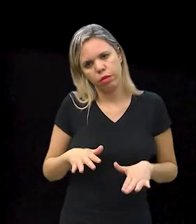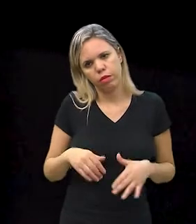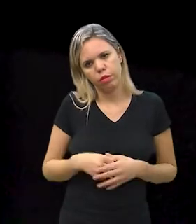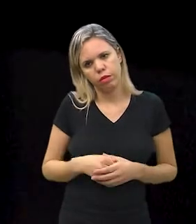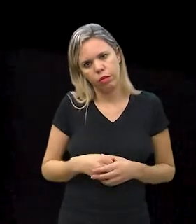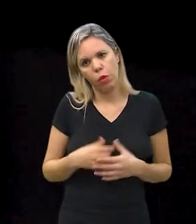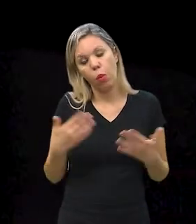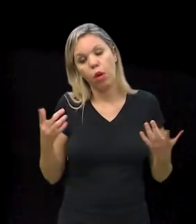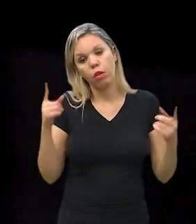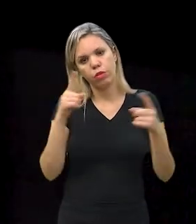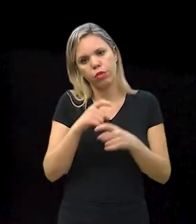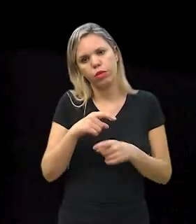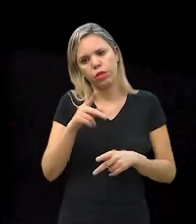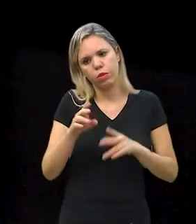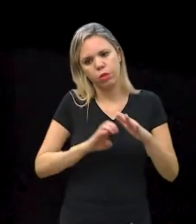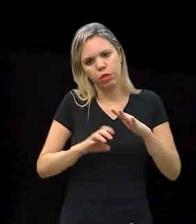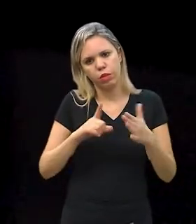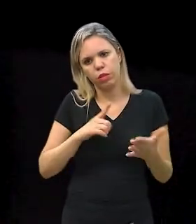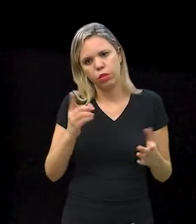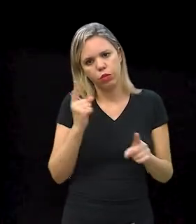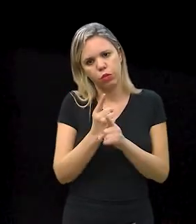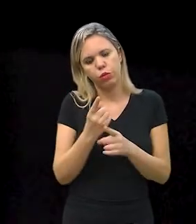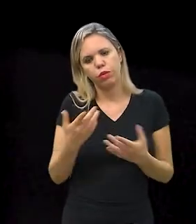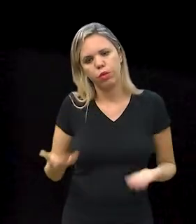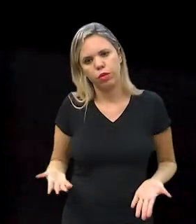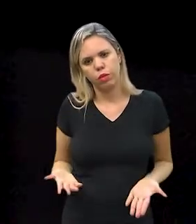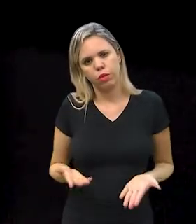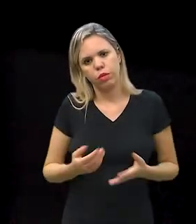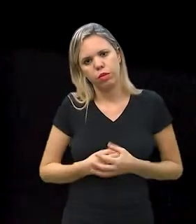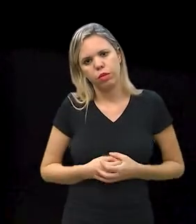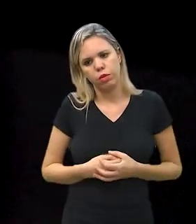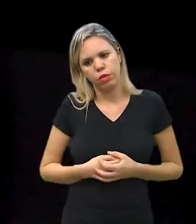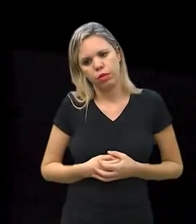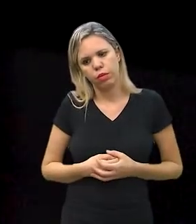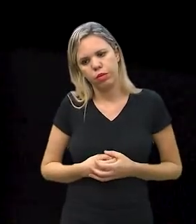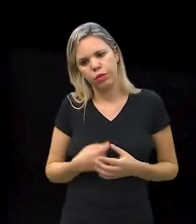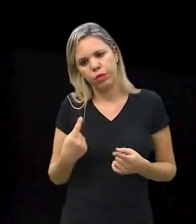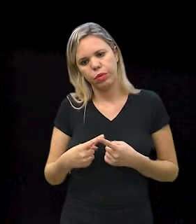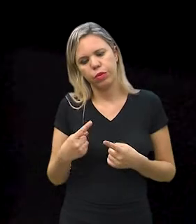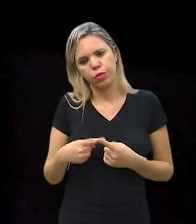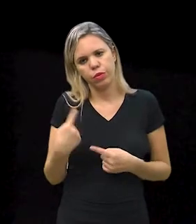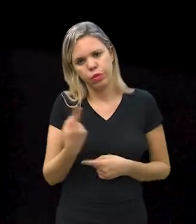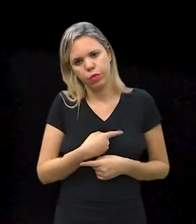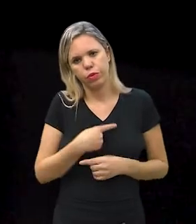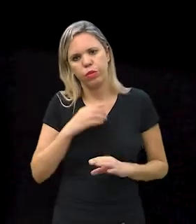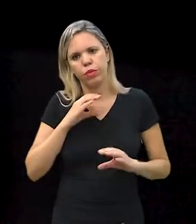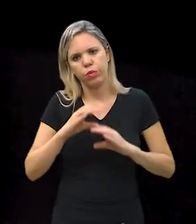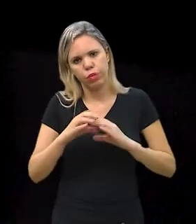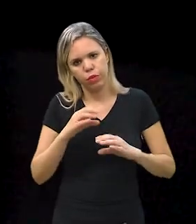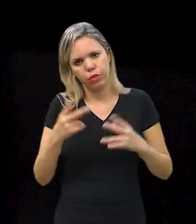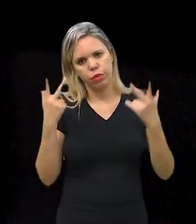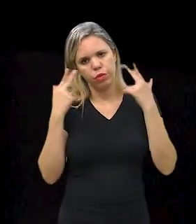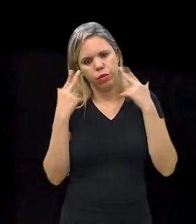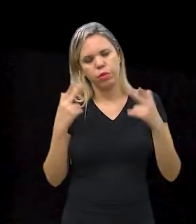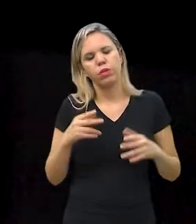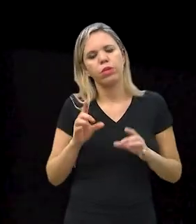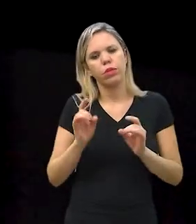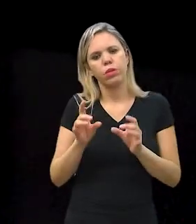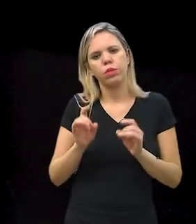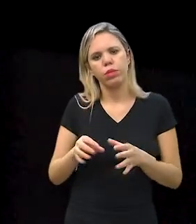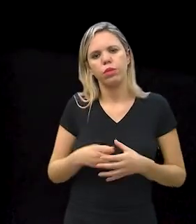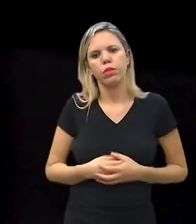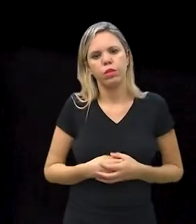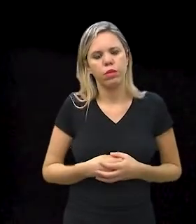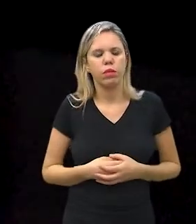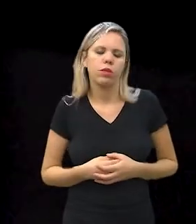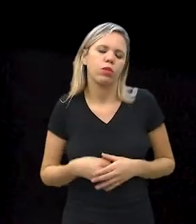Qual é a maior dificuldade que as empresas estão encontrando por aí? É justamente porque os nossos canais normais de